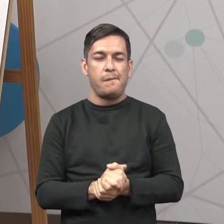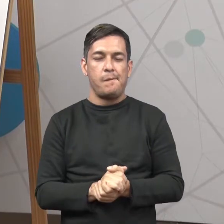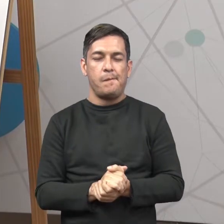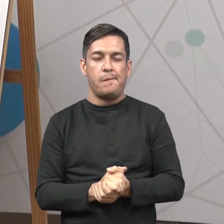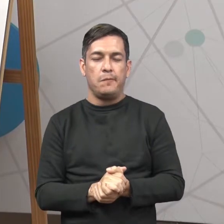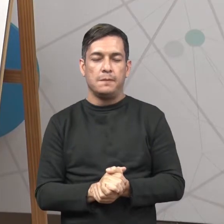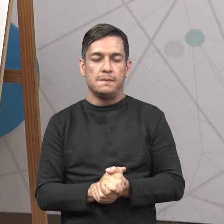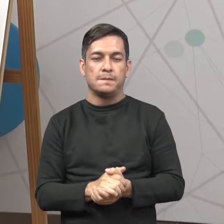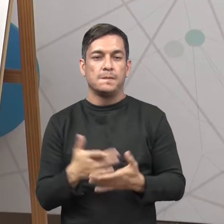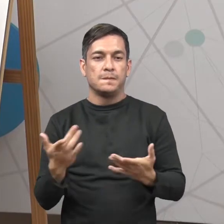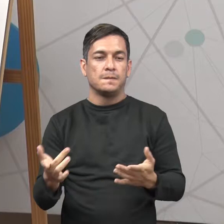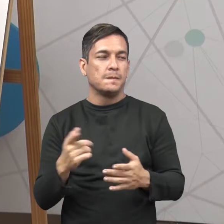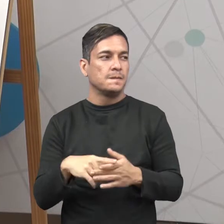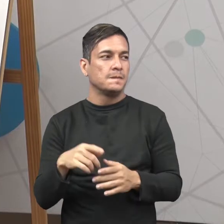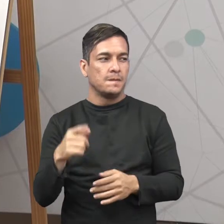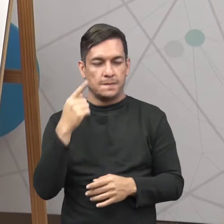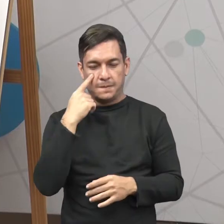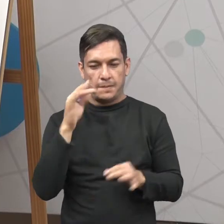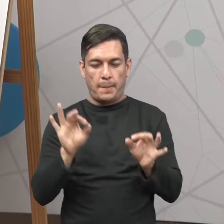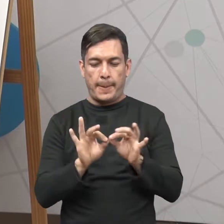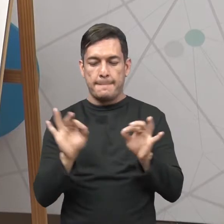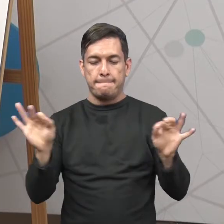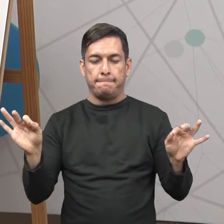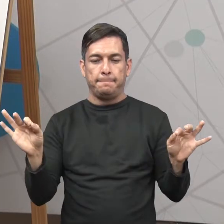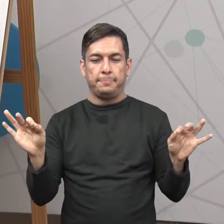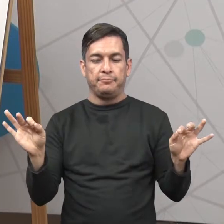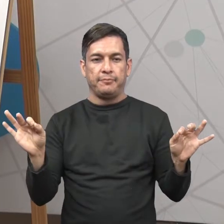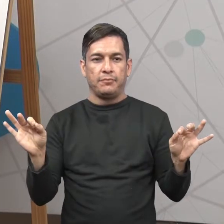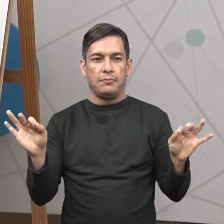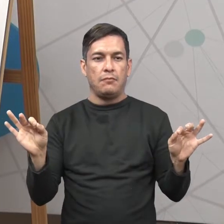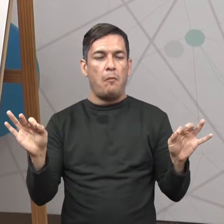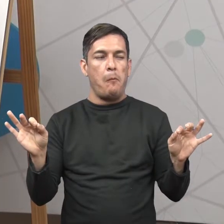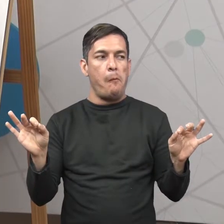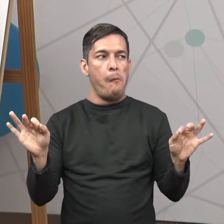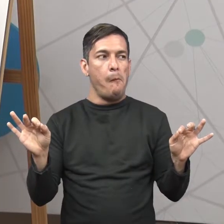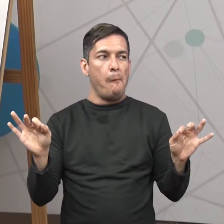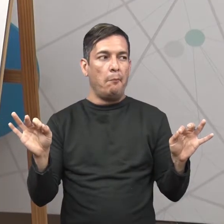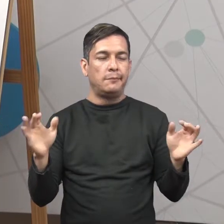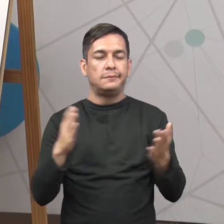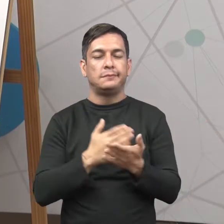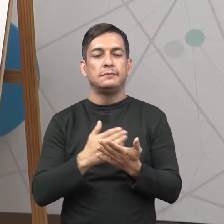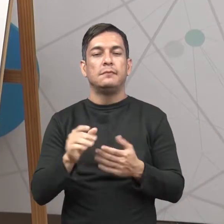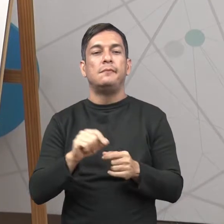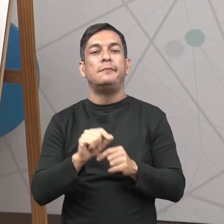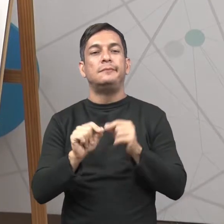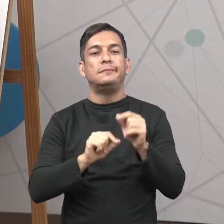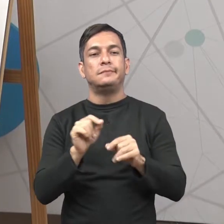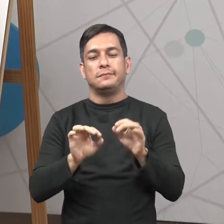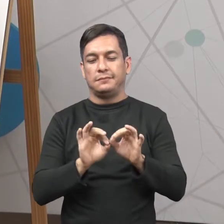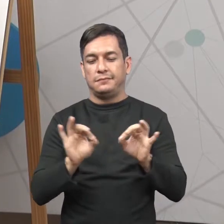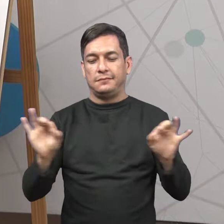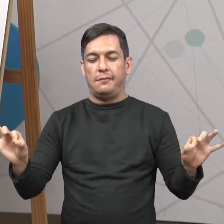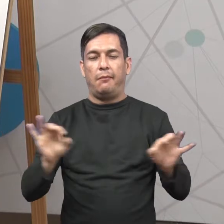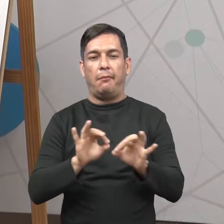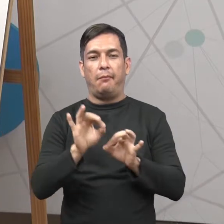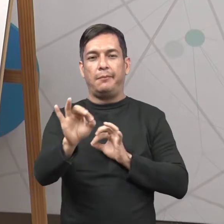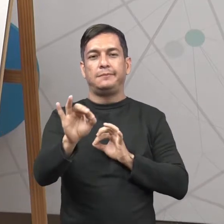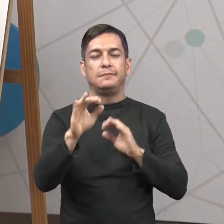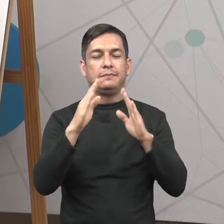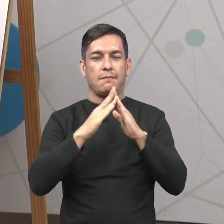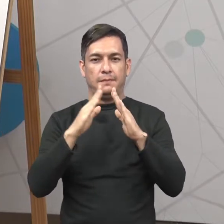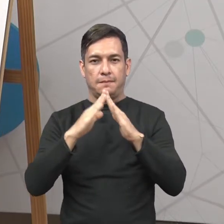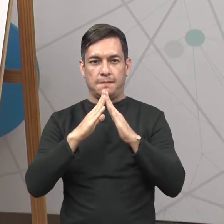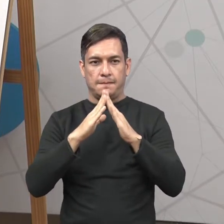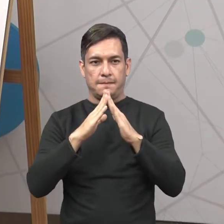Então, ela pegou aquele barbante e começou a medir a sua casa com